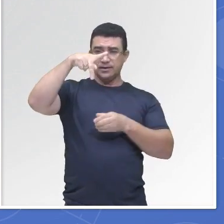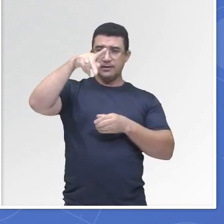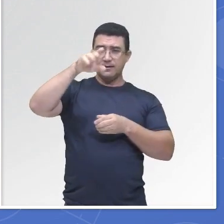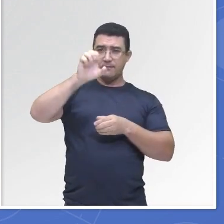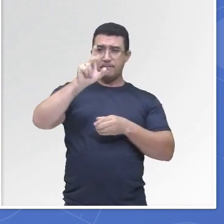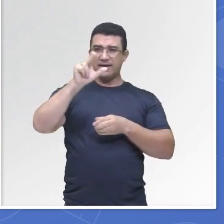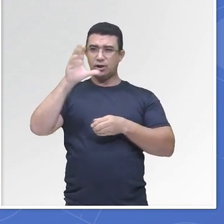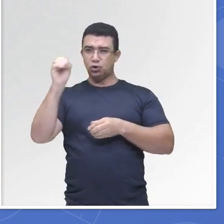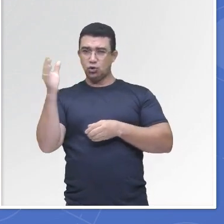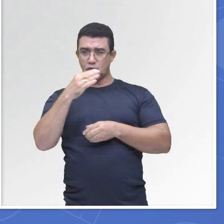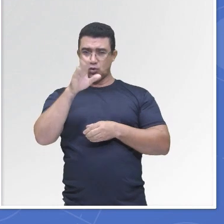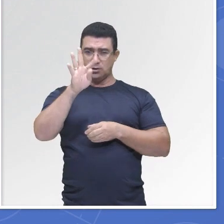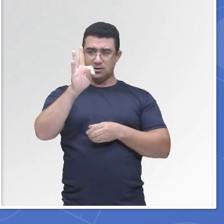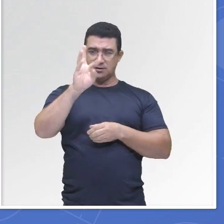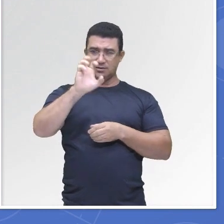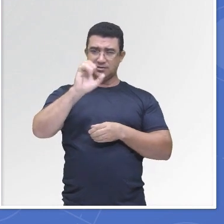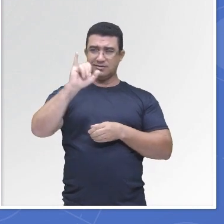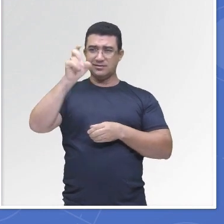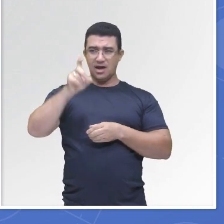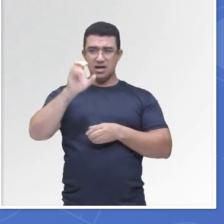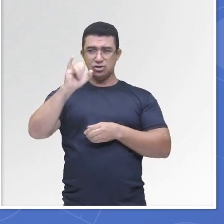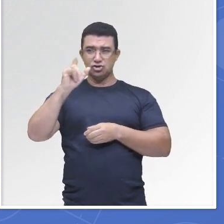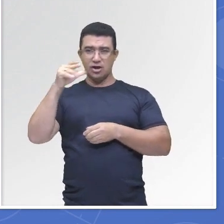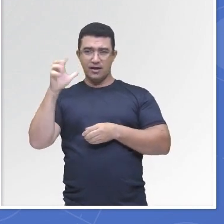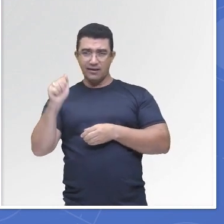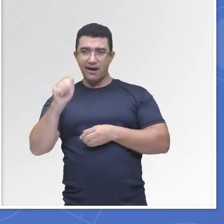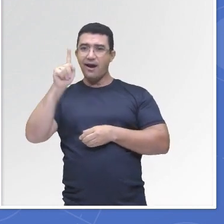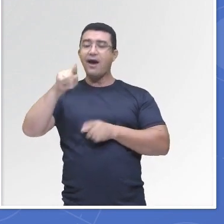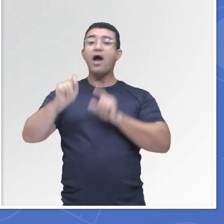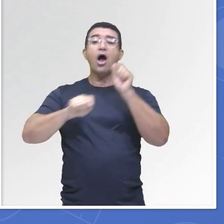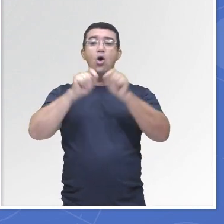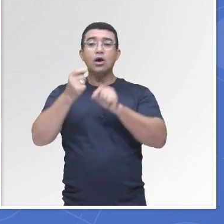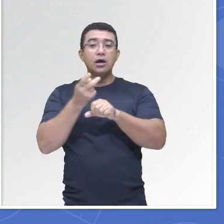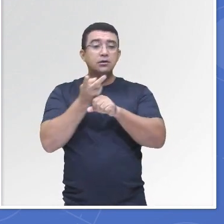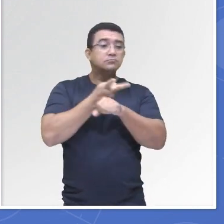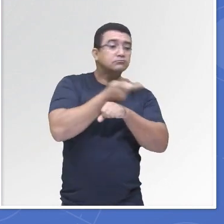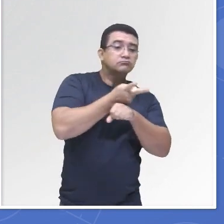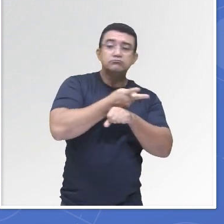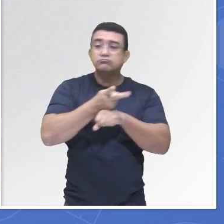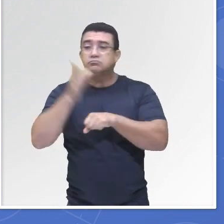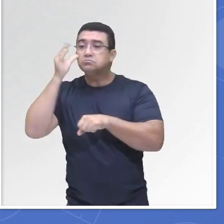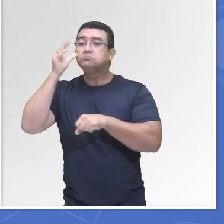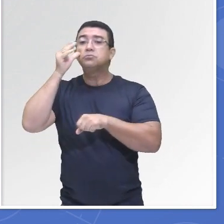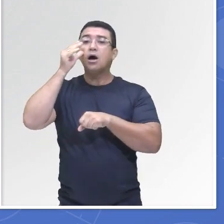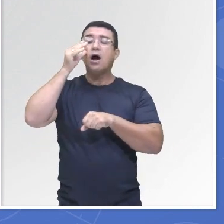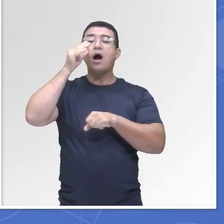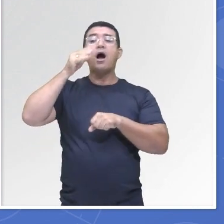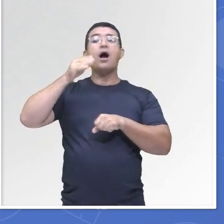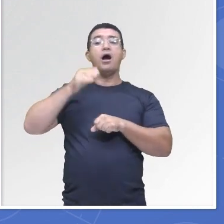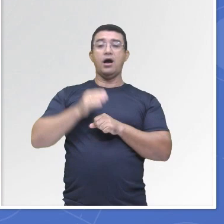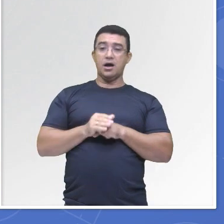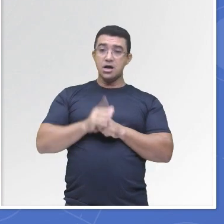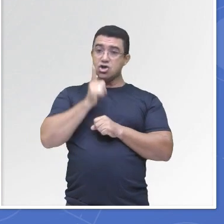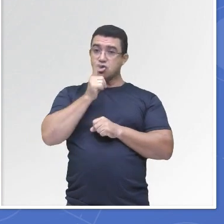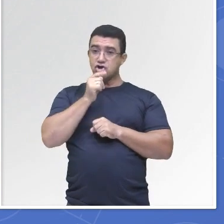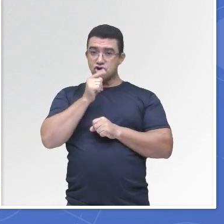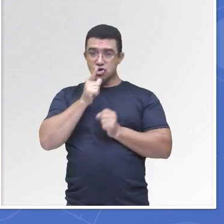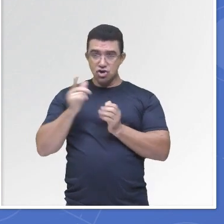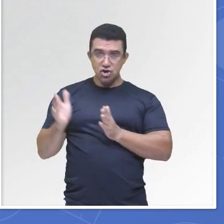de explorar a região do Rio, das mulheres